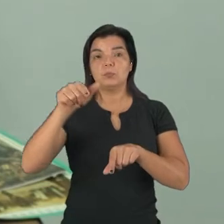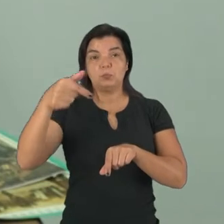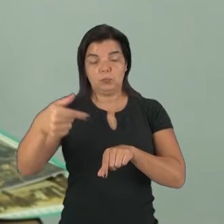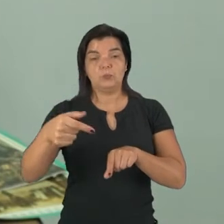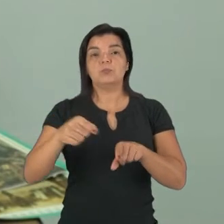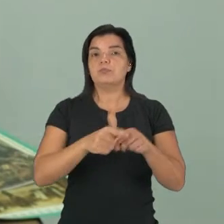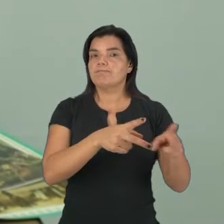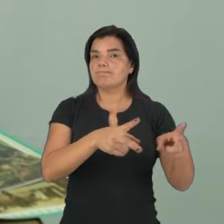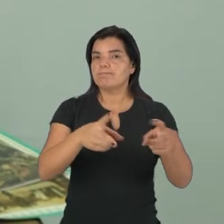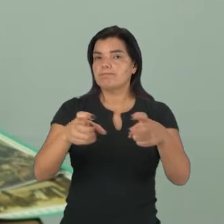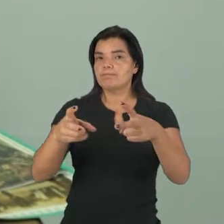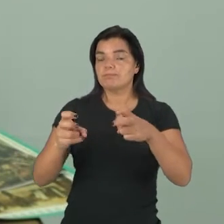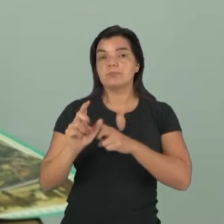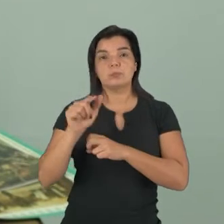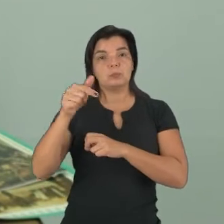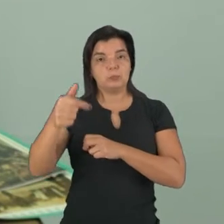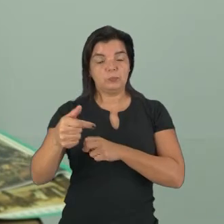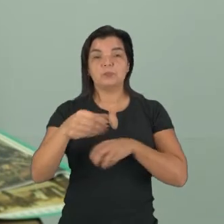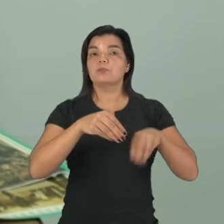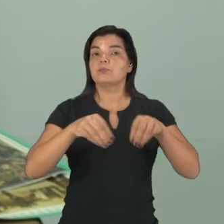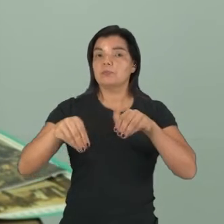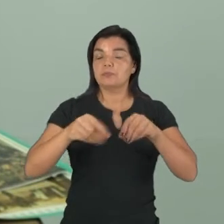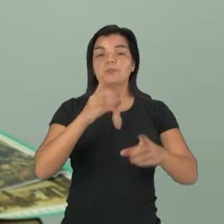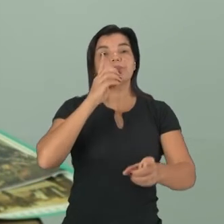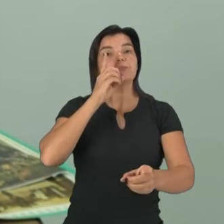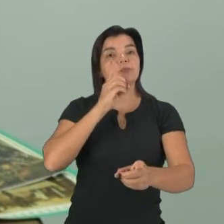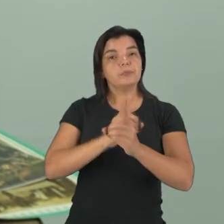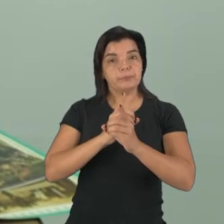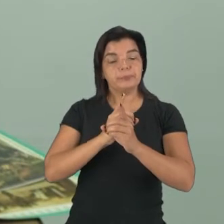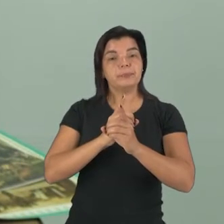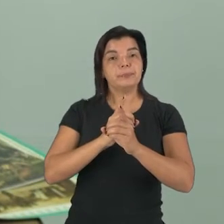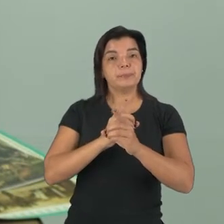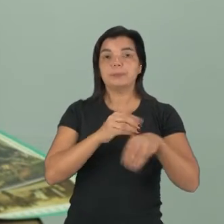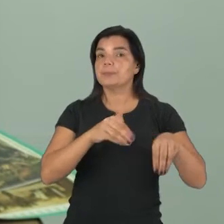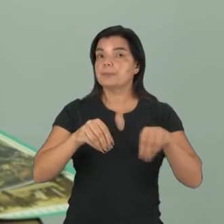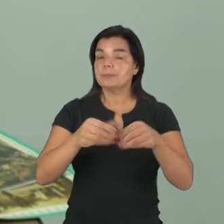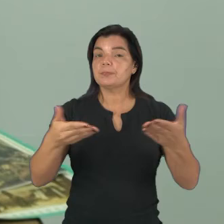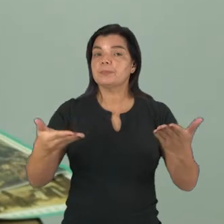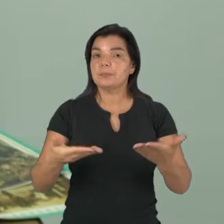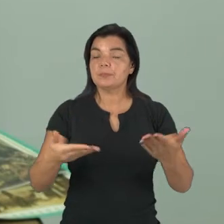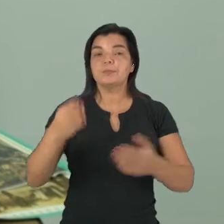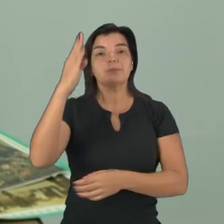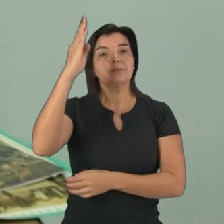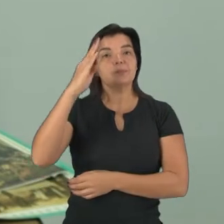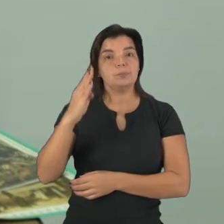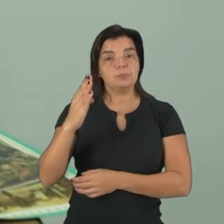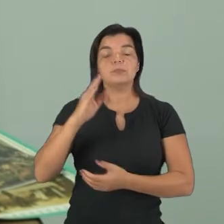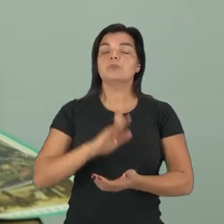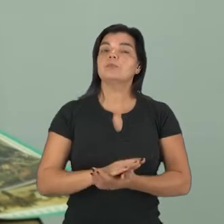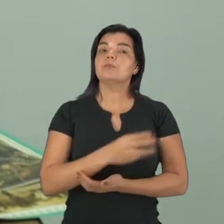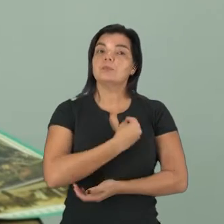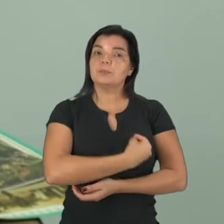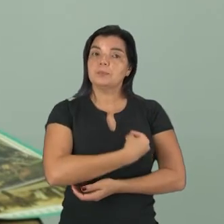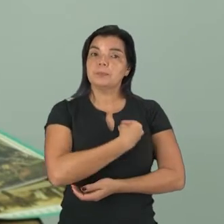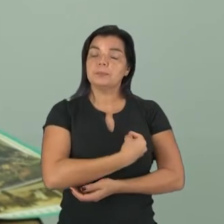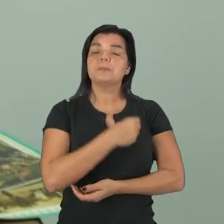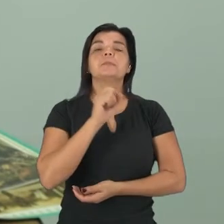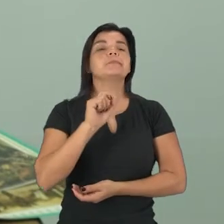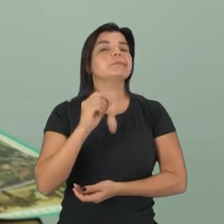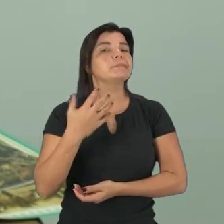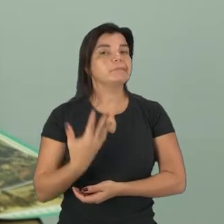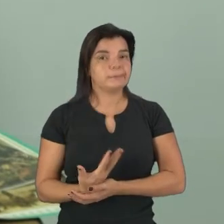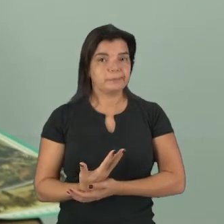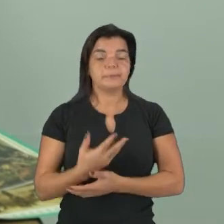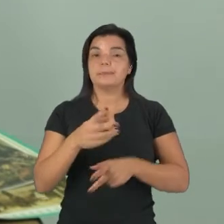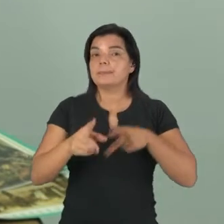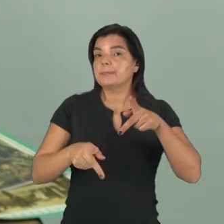de explorar outras terras, eles encontraram a terra que hoje chamamos Brasil, a qual nós moramos. E o que aconteceu